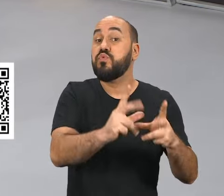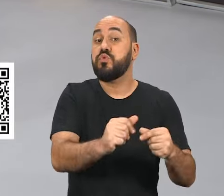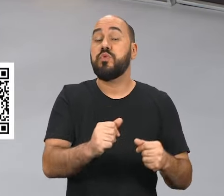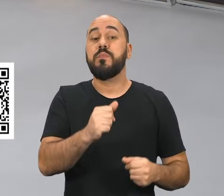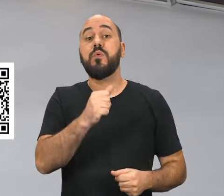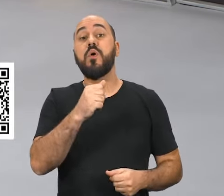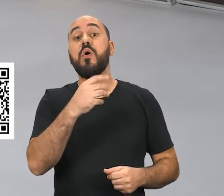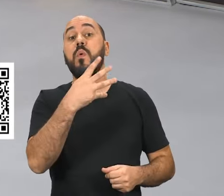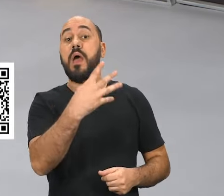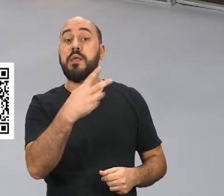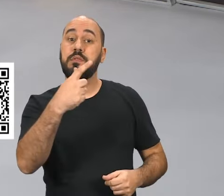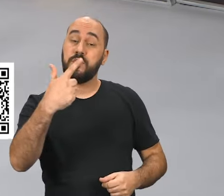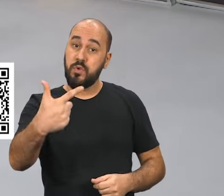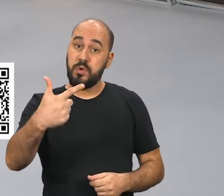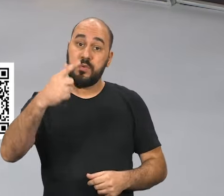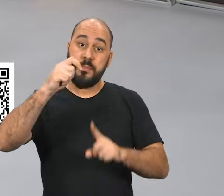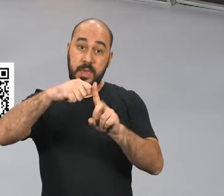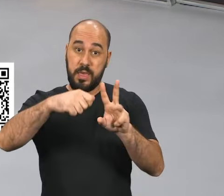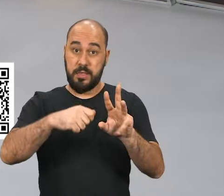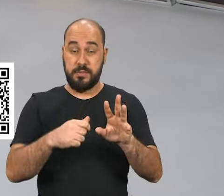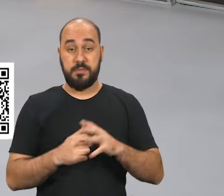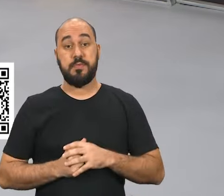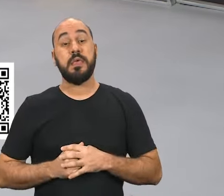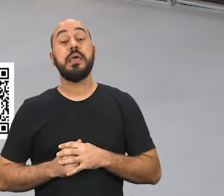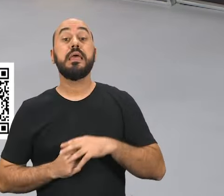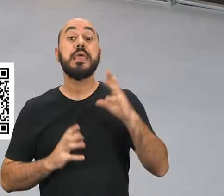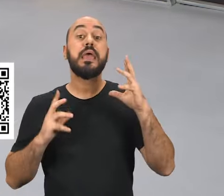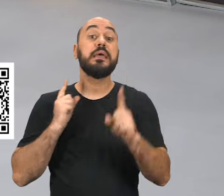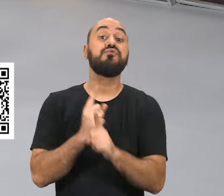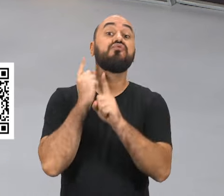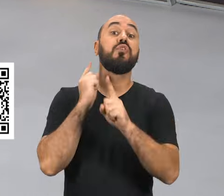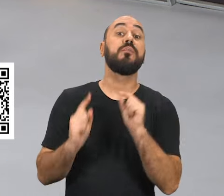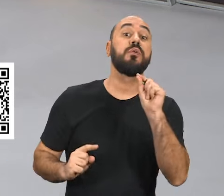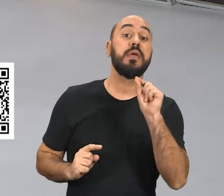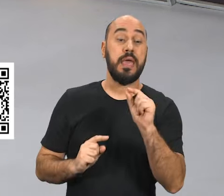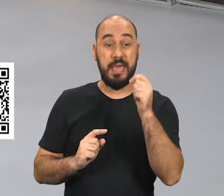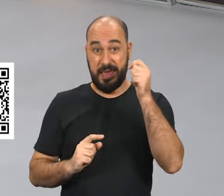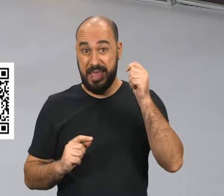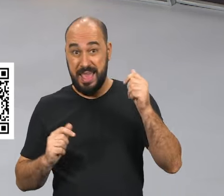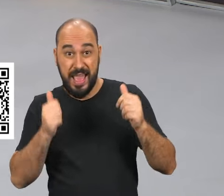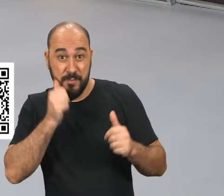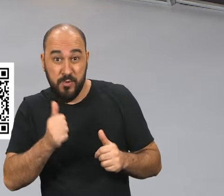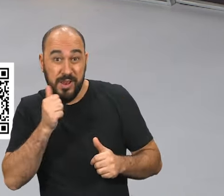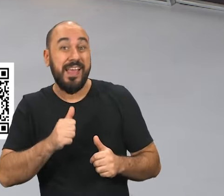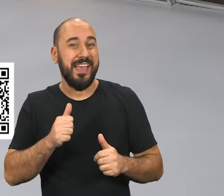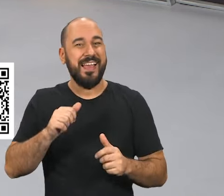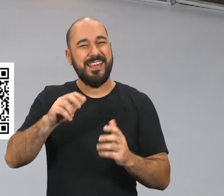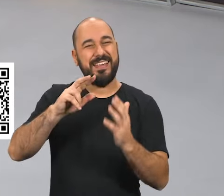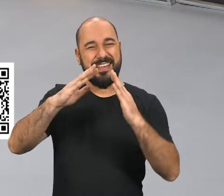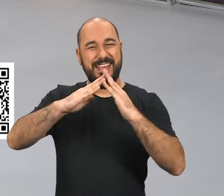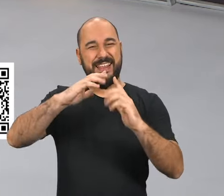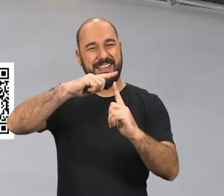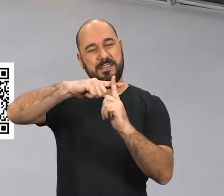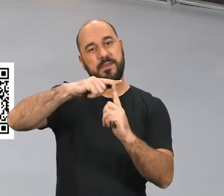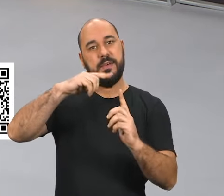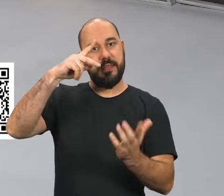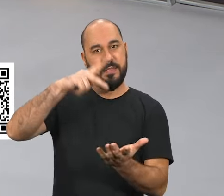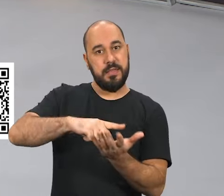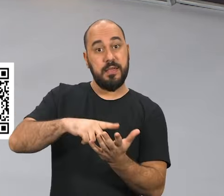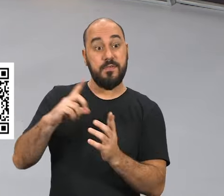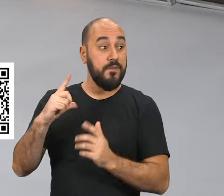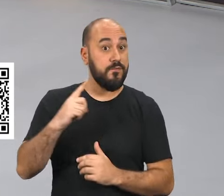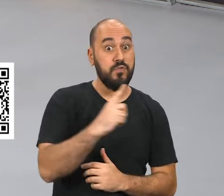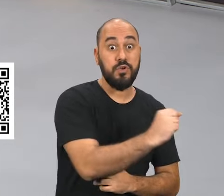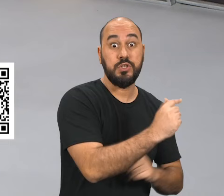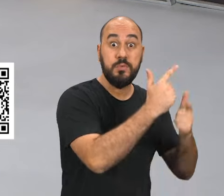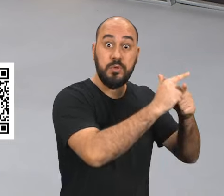verso 6, e descobre que a igreja verdadeira teria que fugir para o deserto, porque ela seria perseguida por 1.260